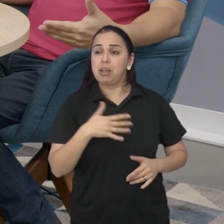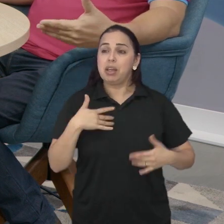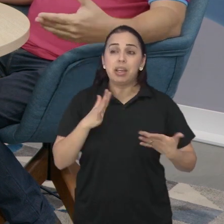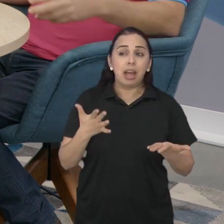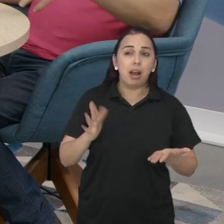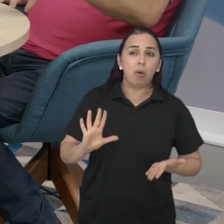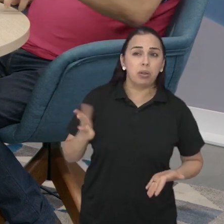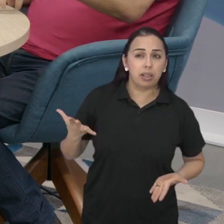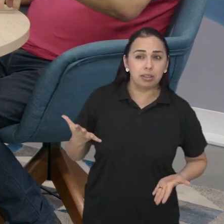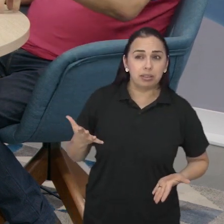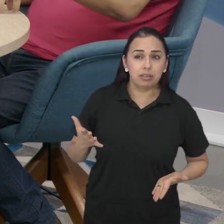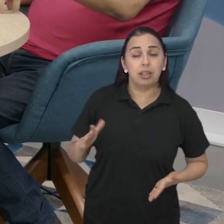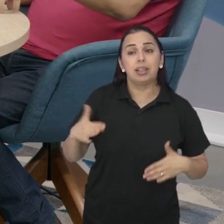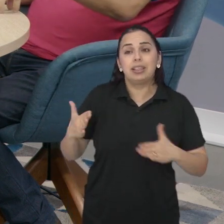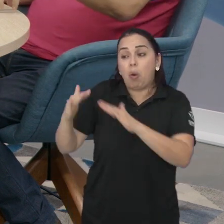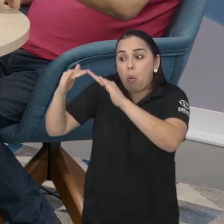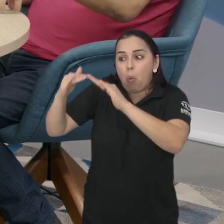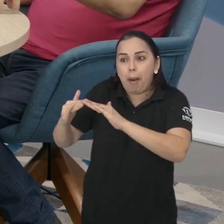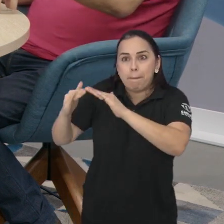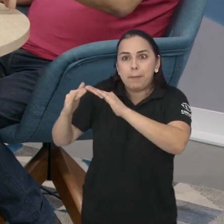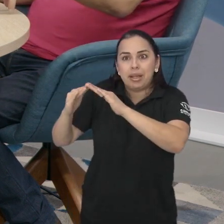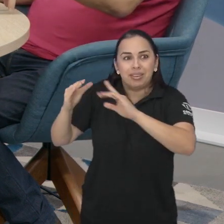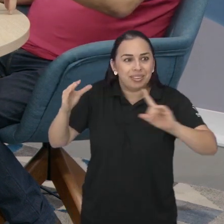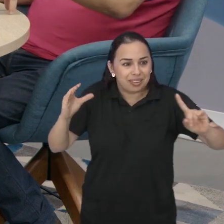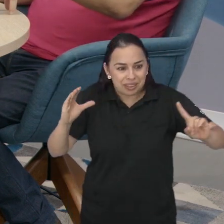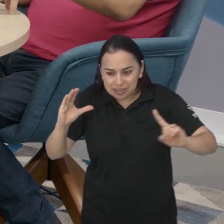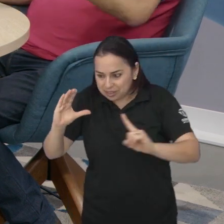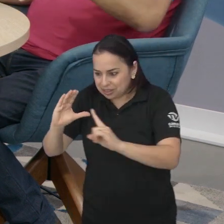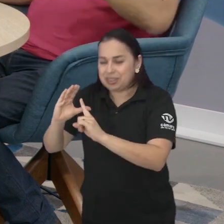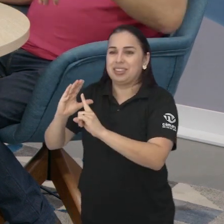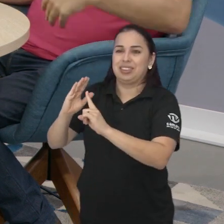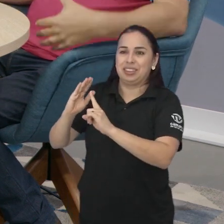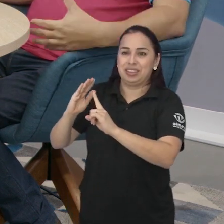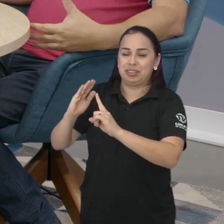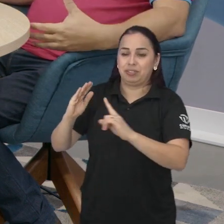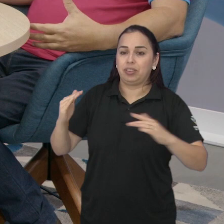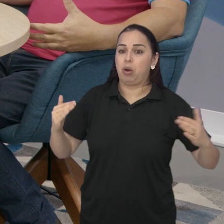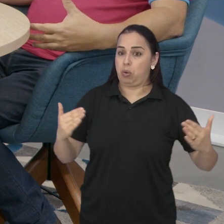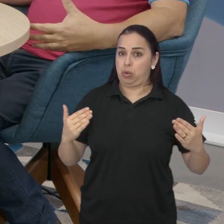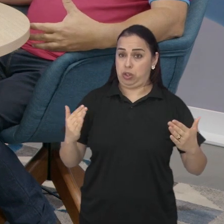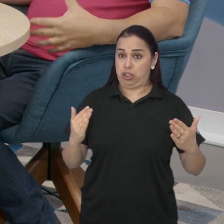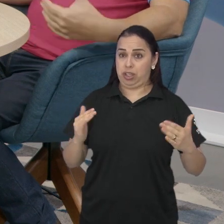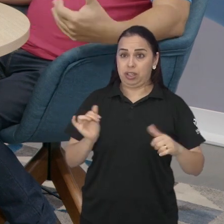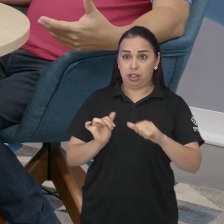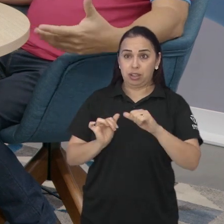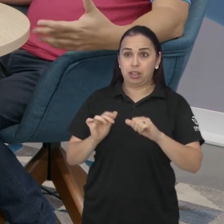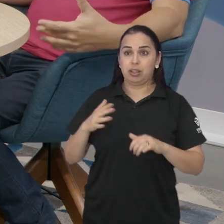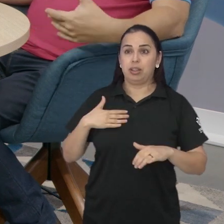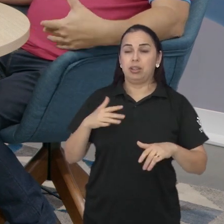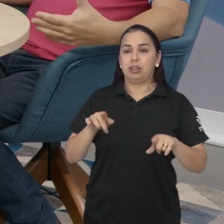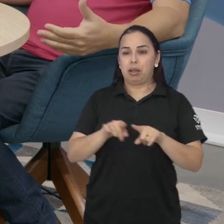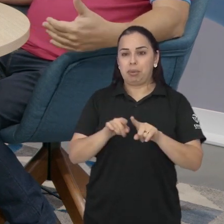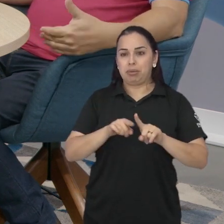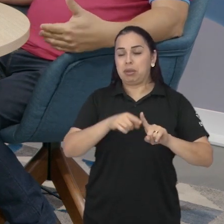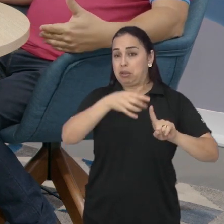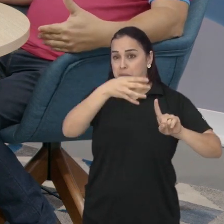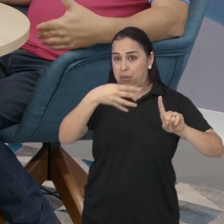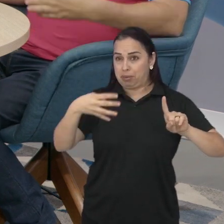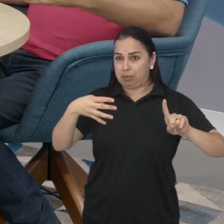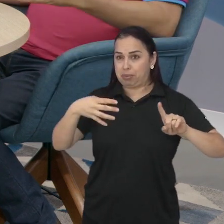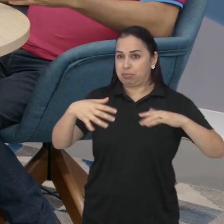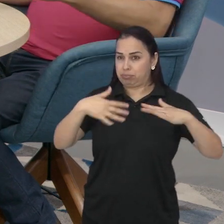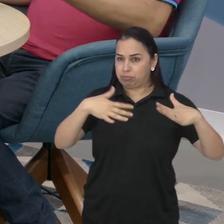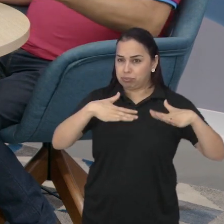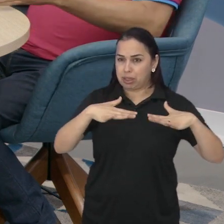tendo isso. Este abrigo, ele é muito singular. Hoje a gente já defende, nós do movimento LGBTQIA+,